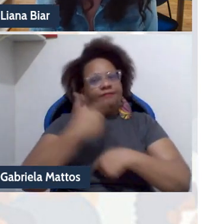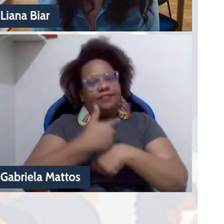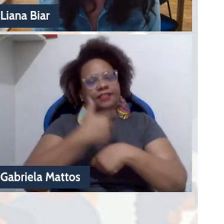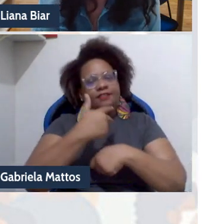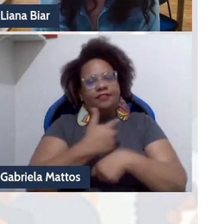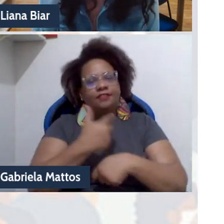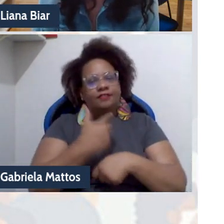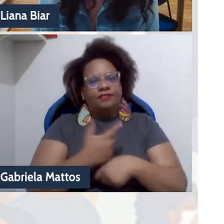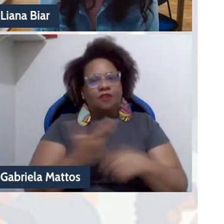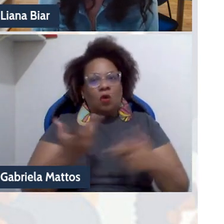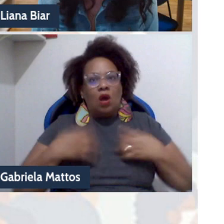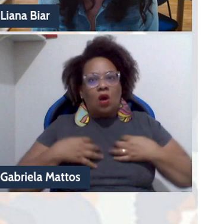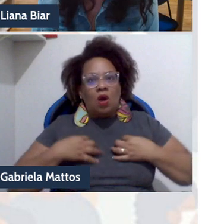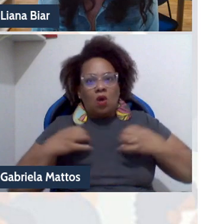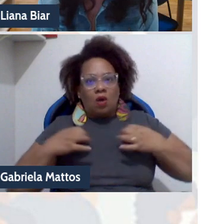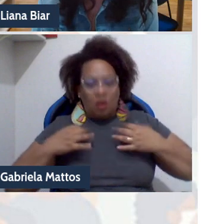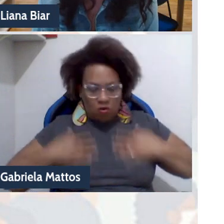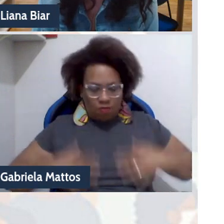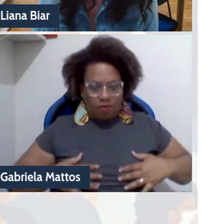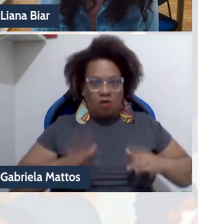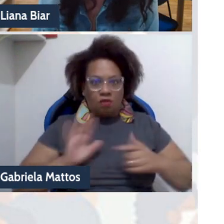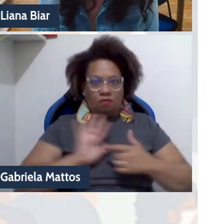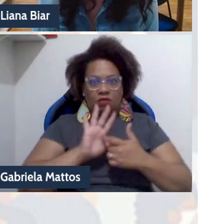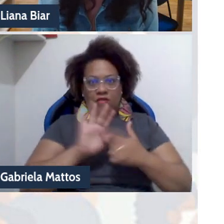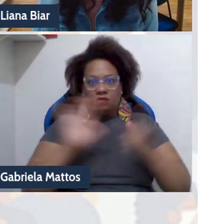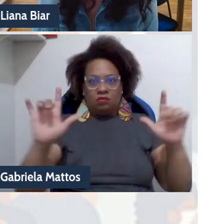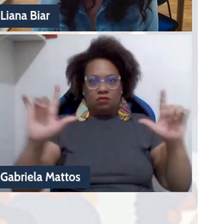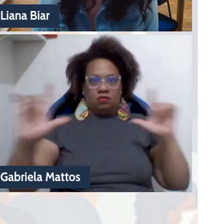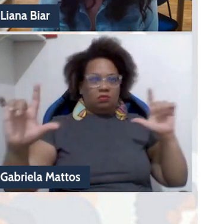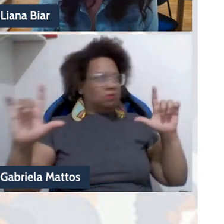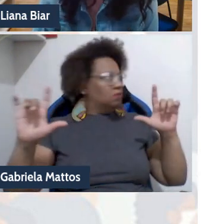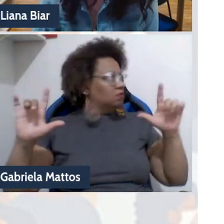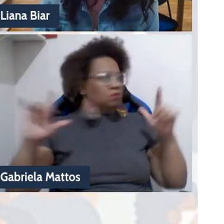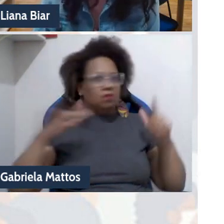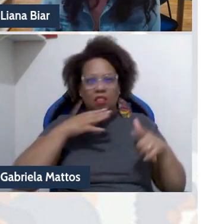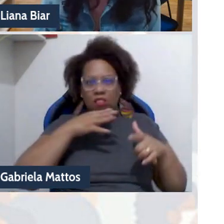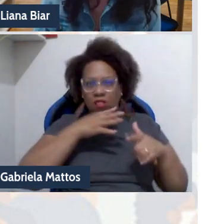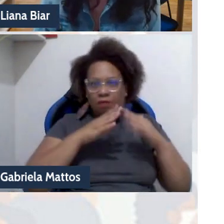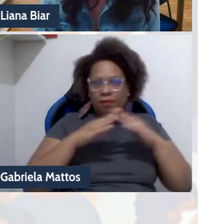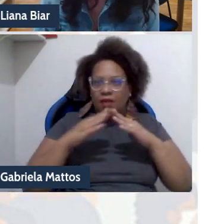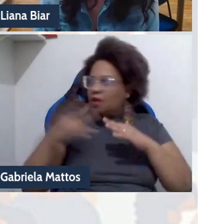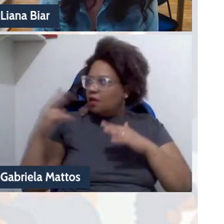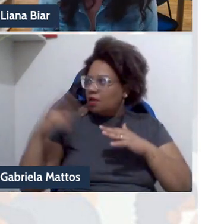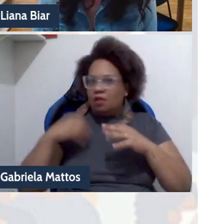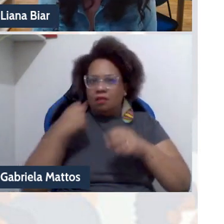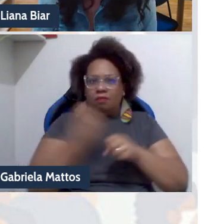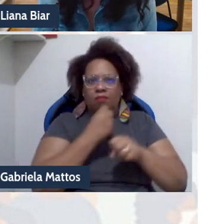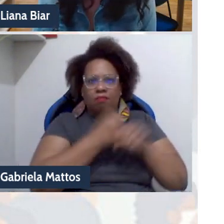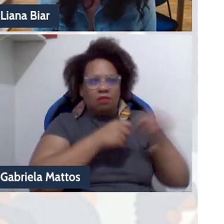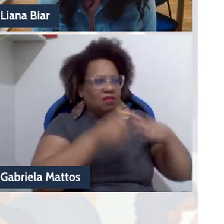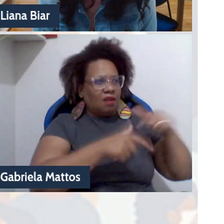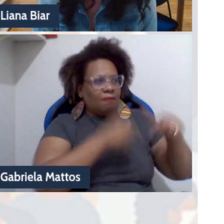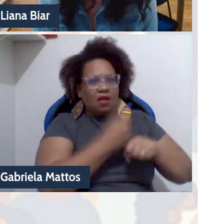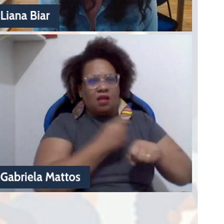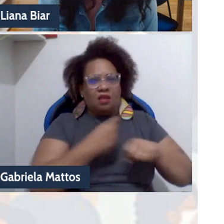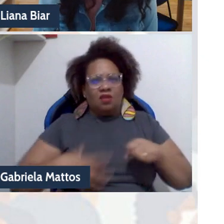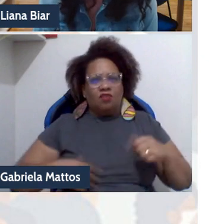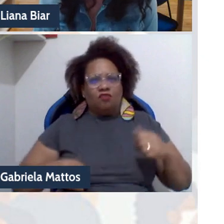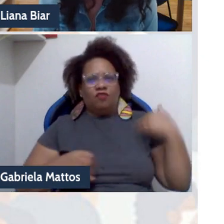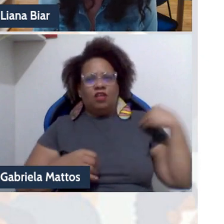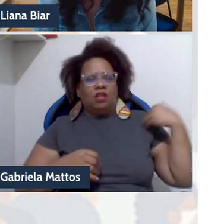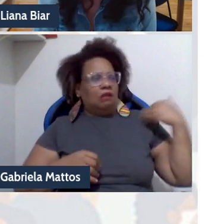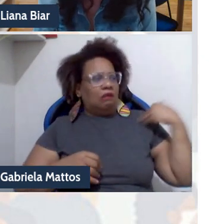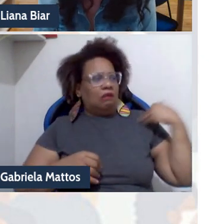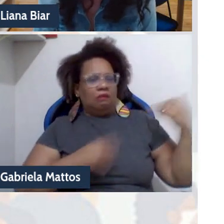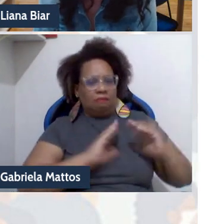que roupa você bota na frente daquilo, que ângulo da sua casa vai aparecer, aí passa a obra, o filho estava em casa e solicitando, ele